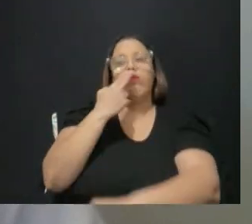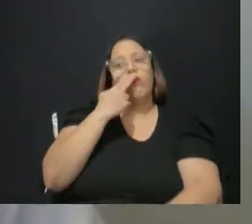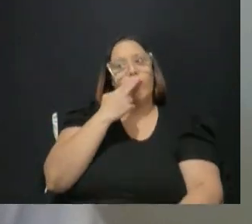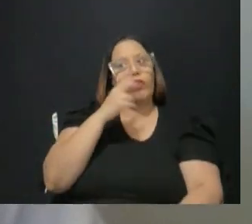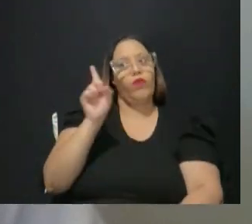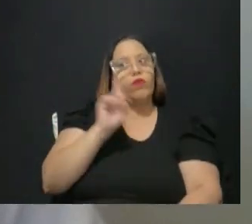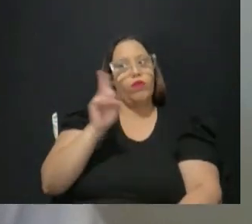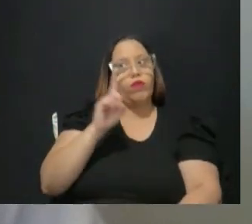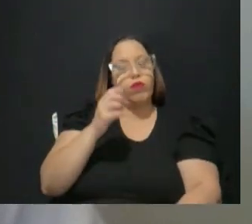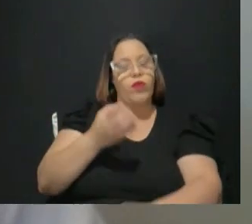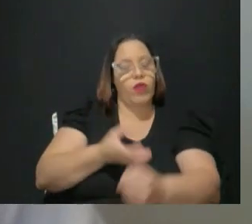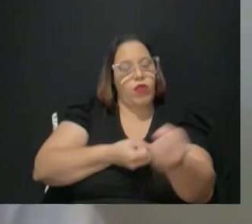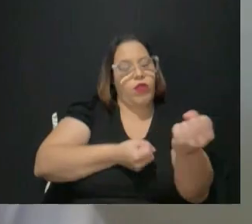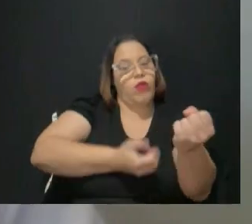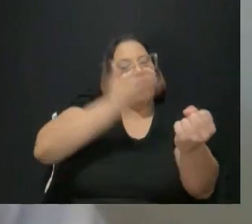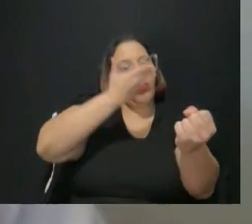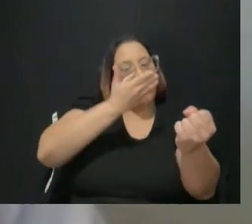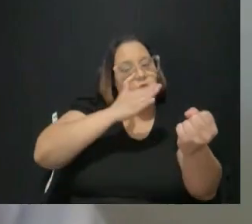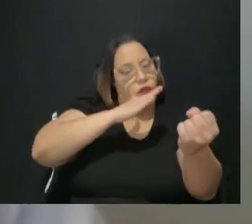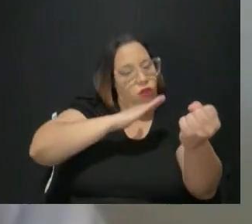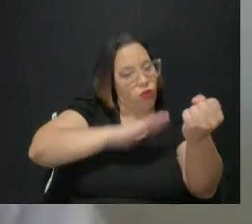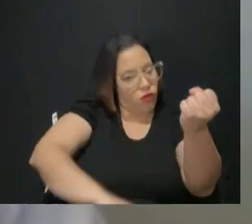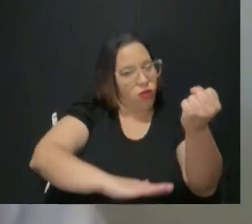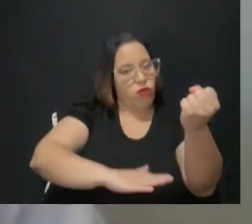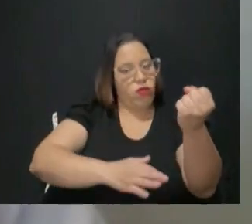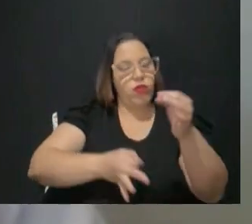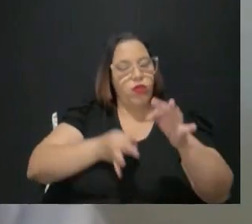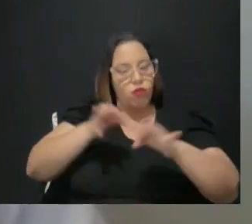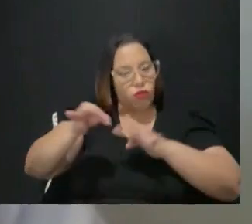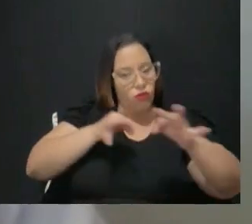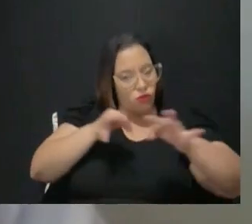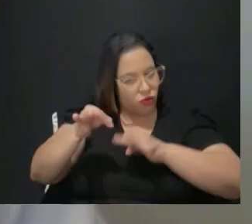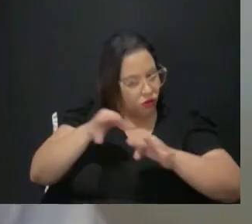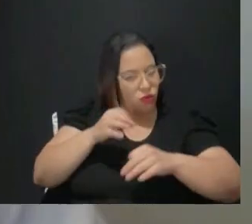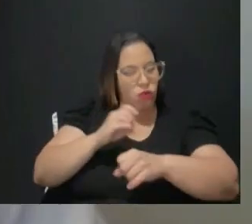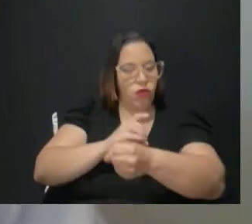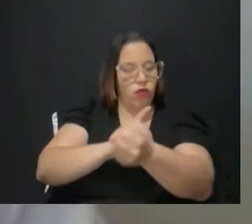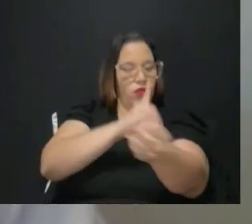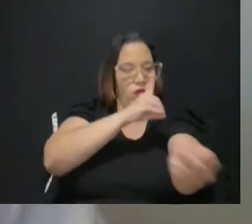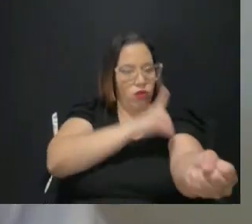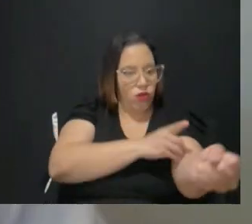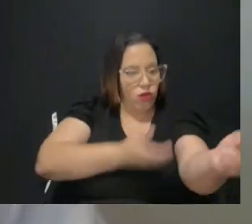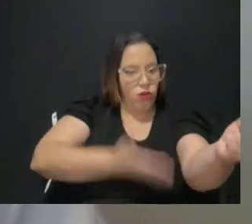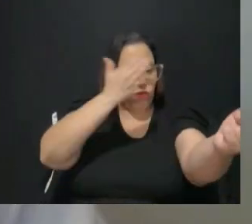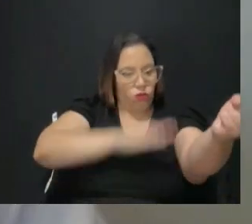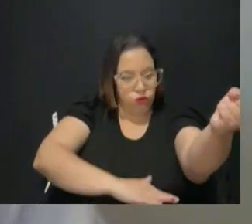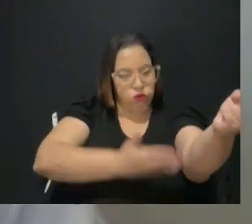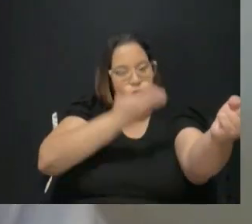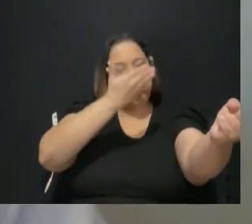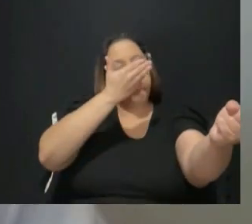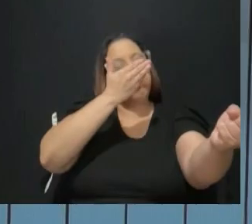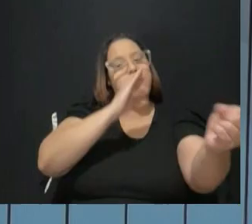fumar, controlar a pressão arterial, controlar o diabetes, controlar o colesterol alto.